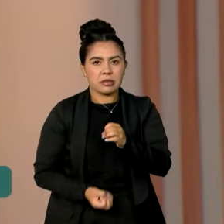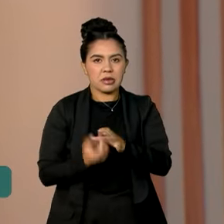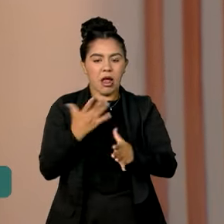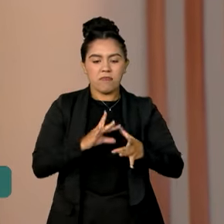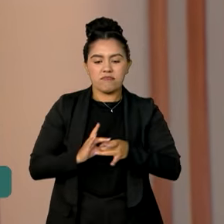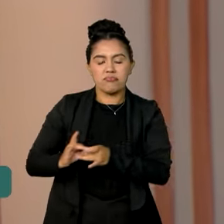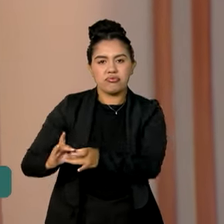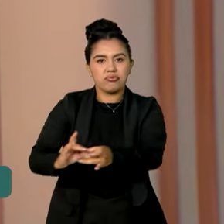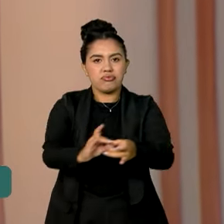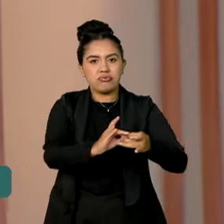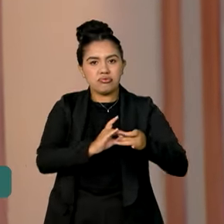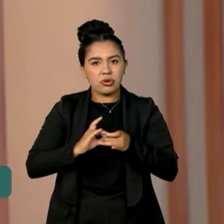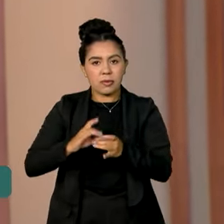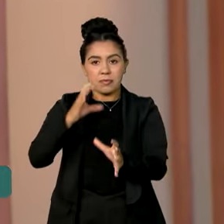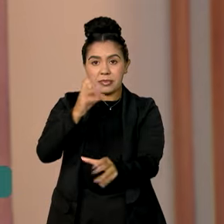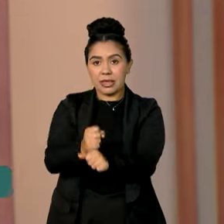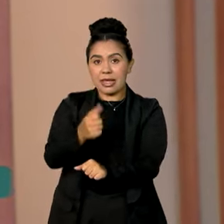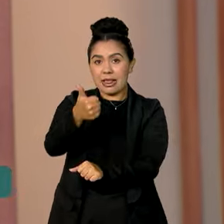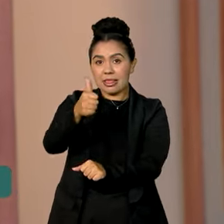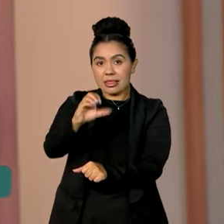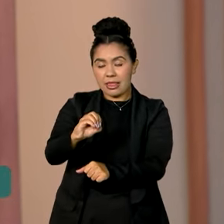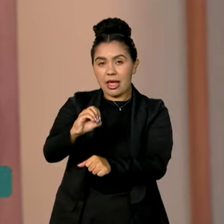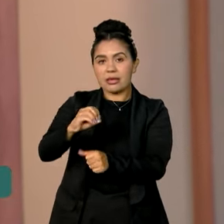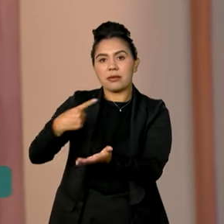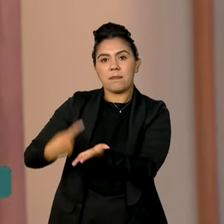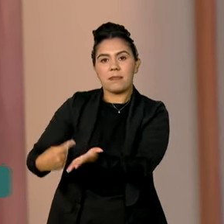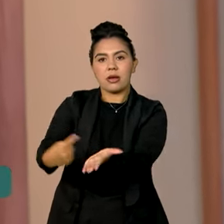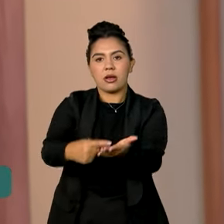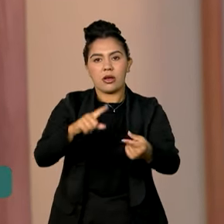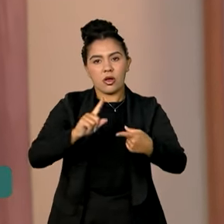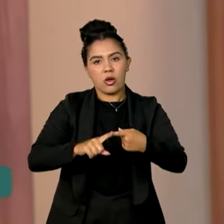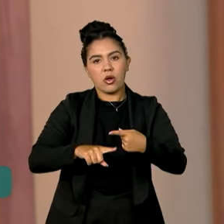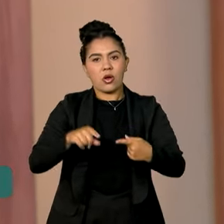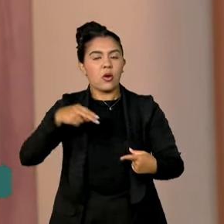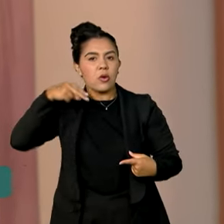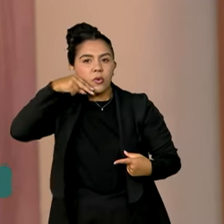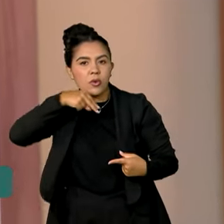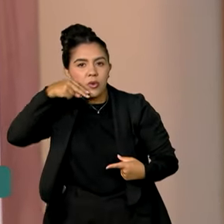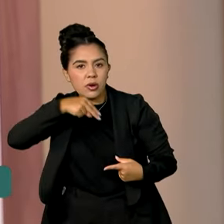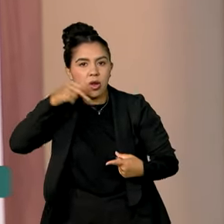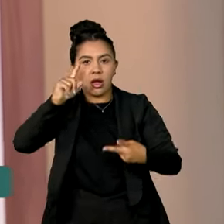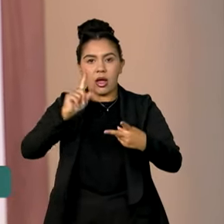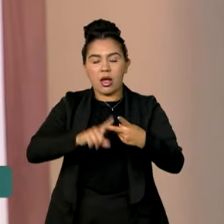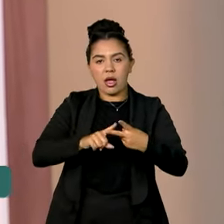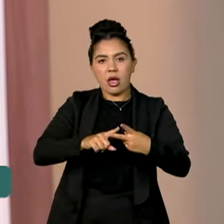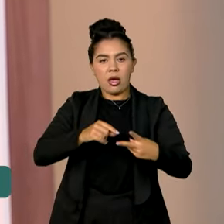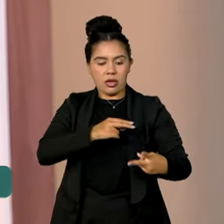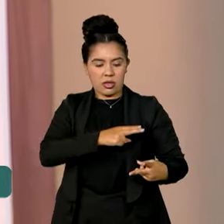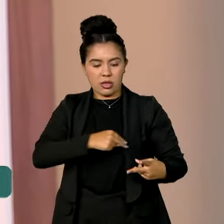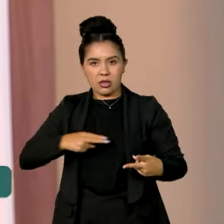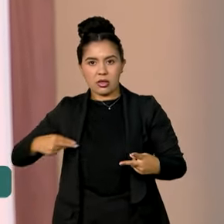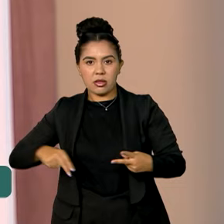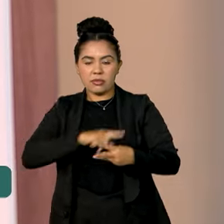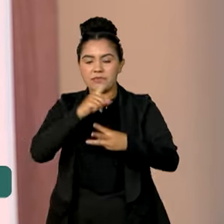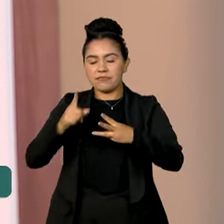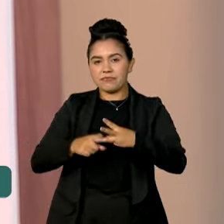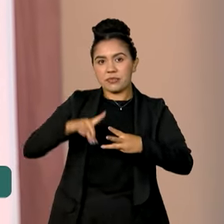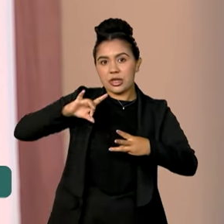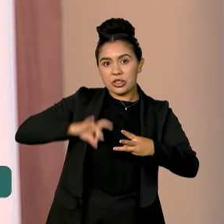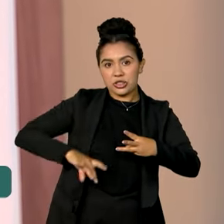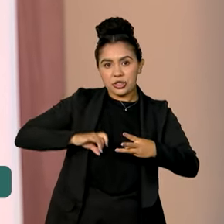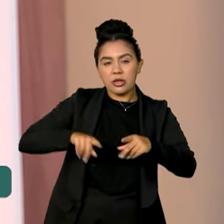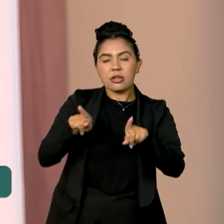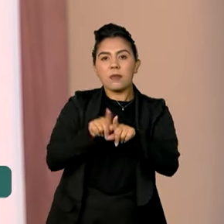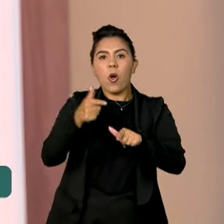iniciativa que reúne mais de 10 parceiros, entre eles a Noruega, a Indonésia e o Chile, além de organizações